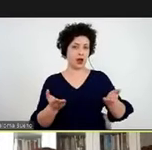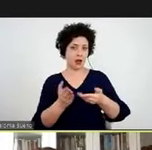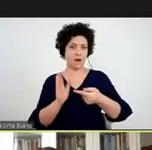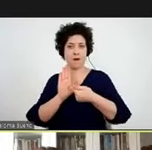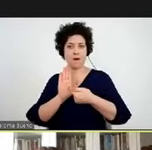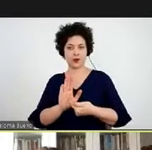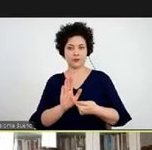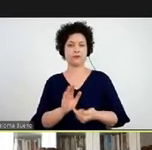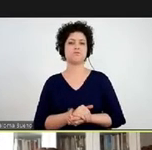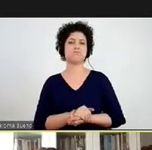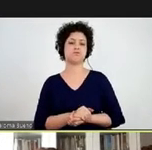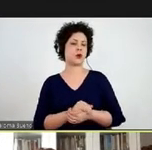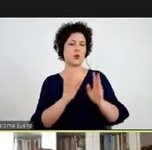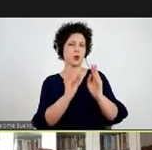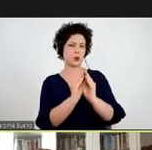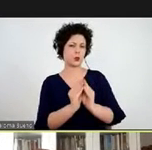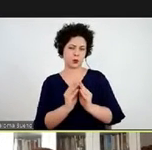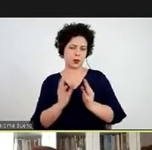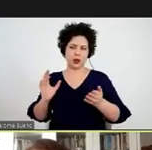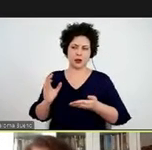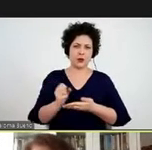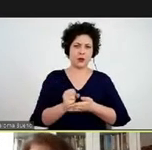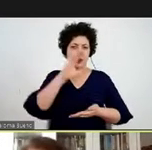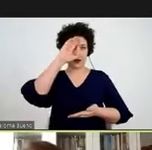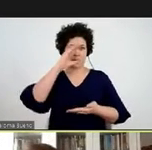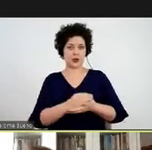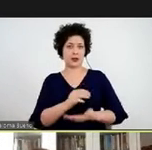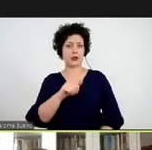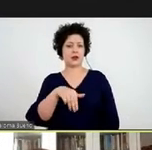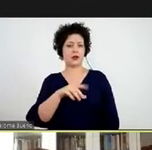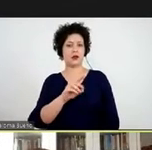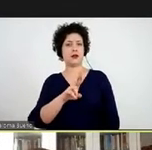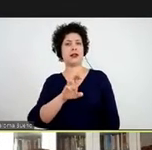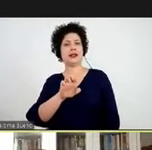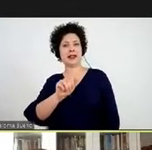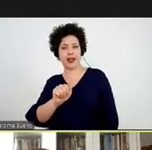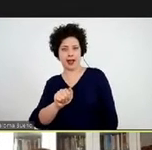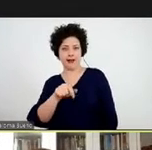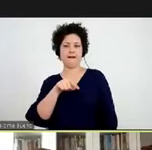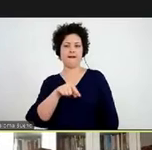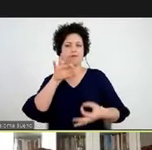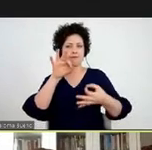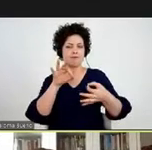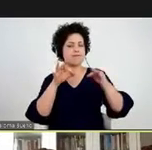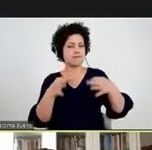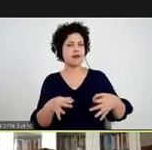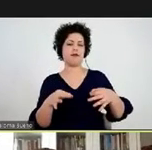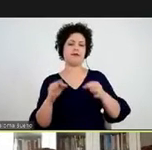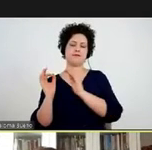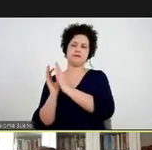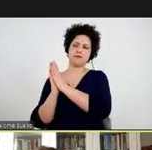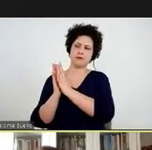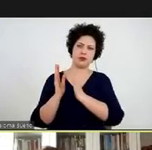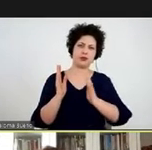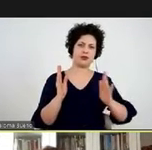apresentação aqui. Um pequeno resgate. A tese da Andréia é exatamente sobre todo esse período em